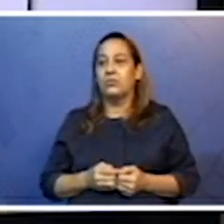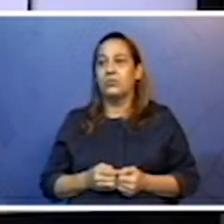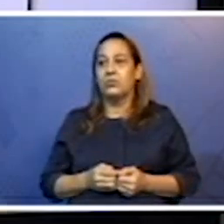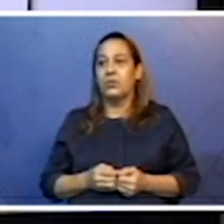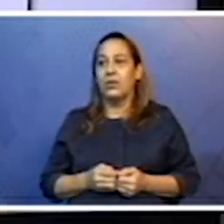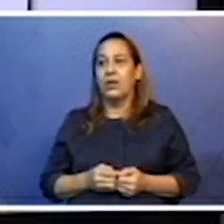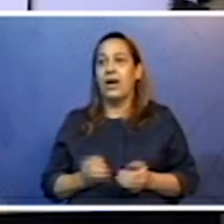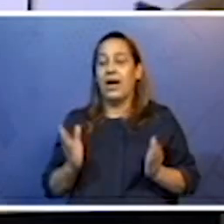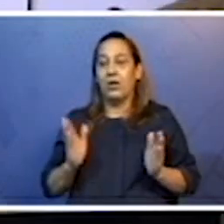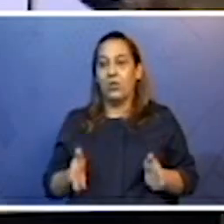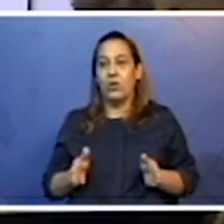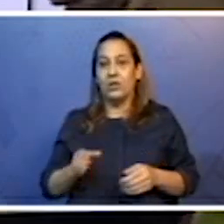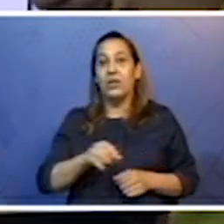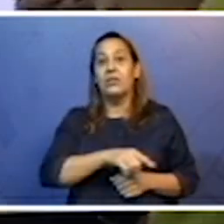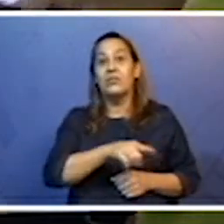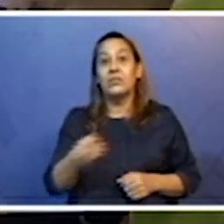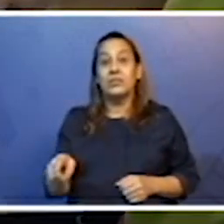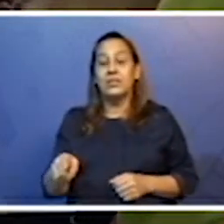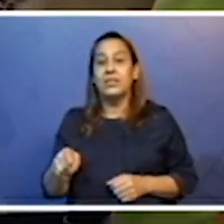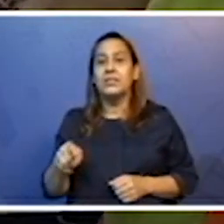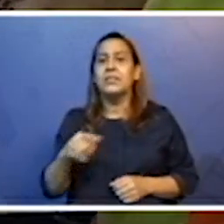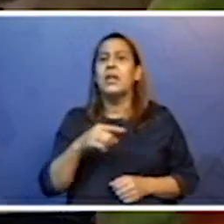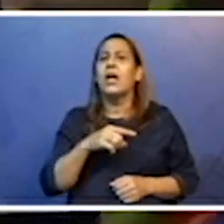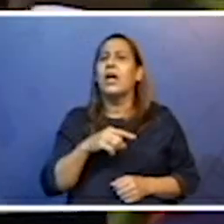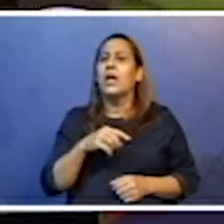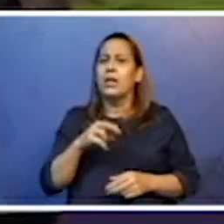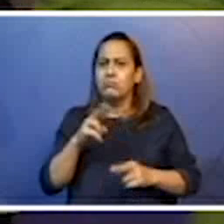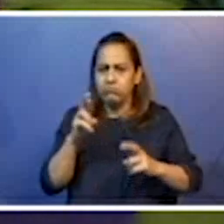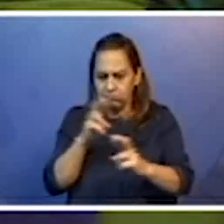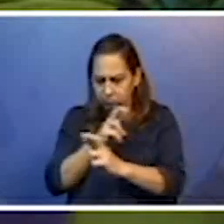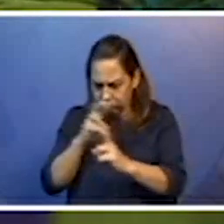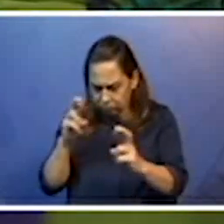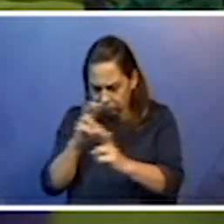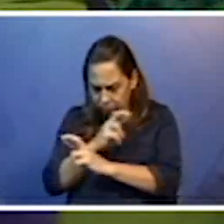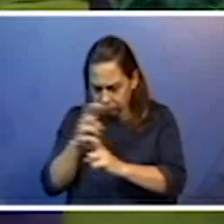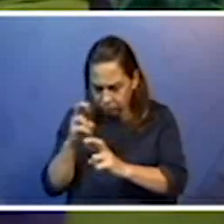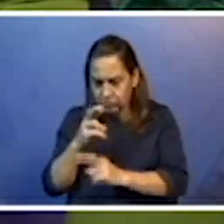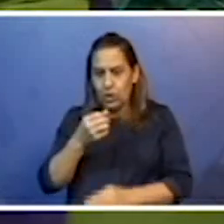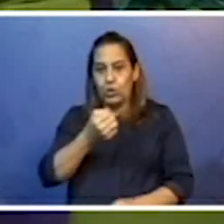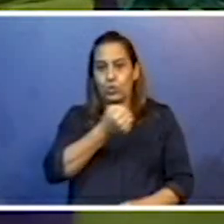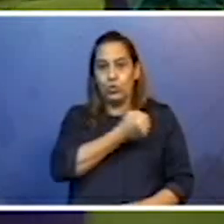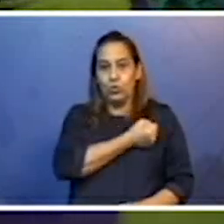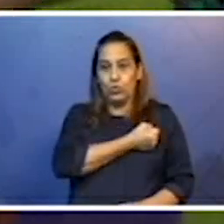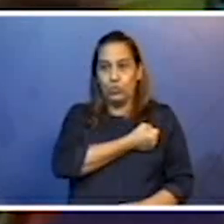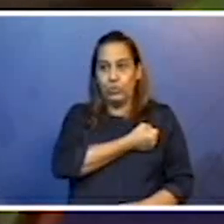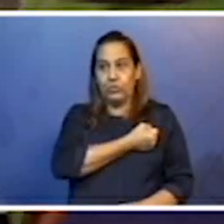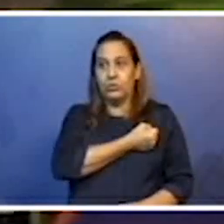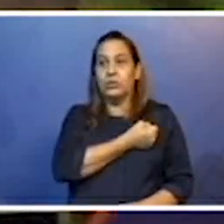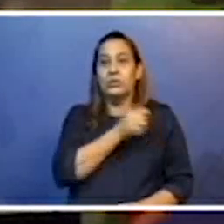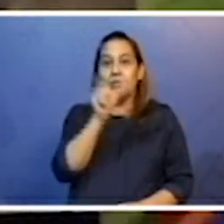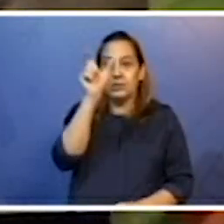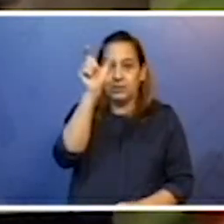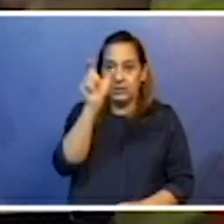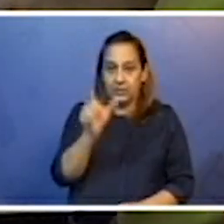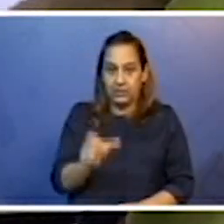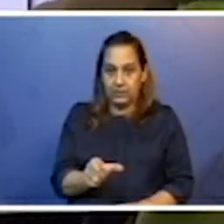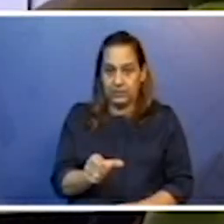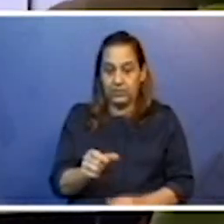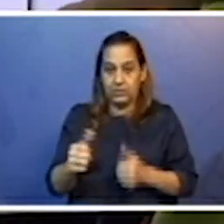gente. Agora vocês vão analisar se os números desta coluna